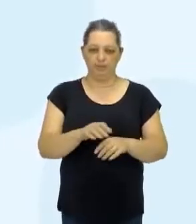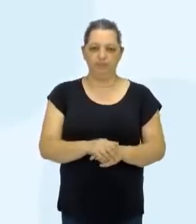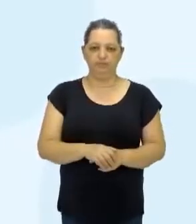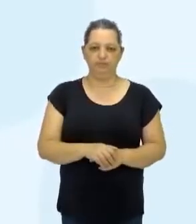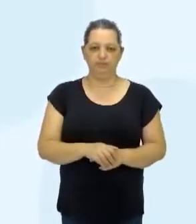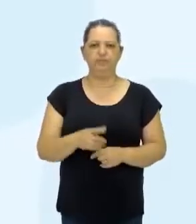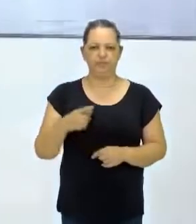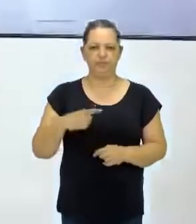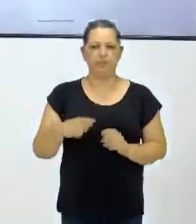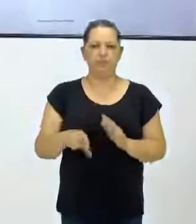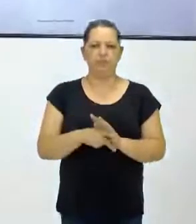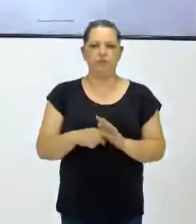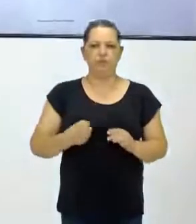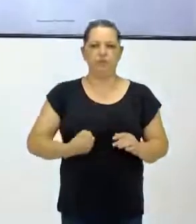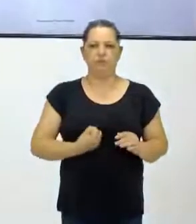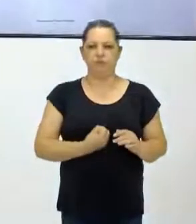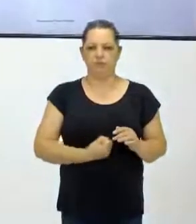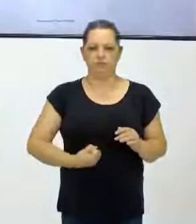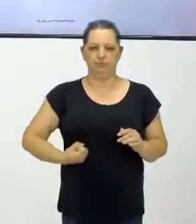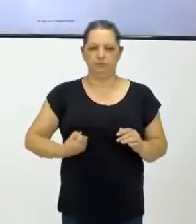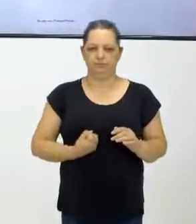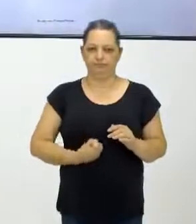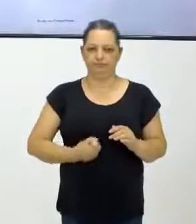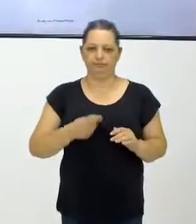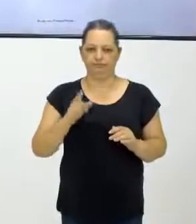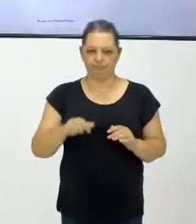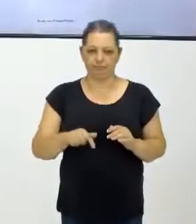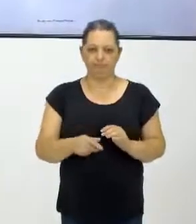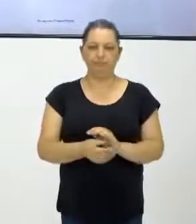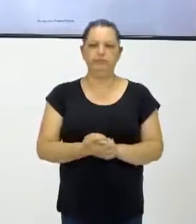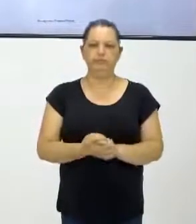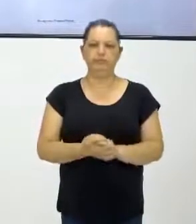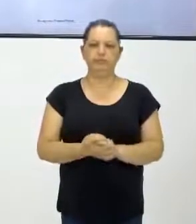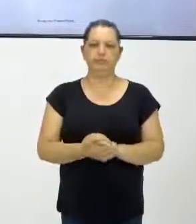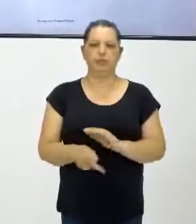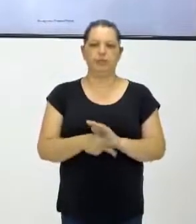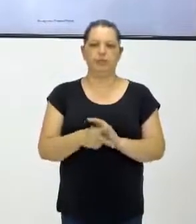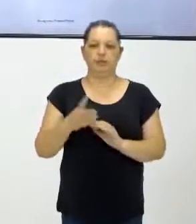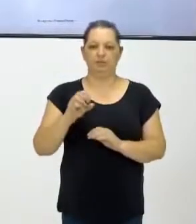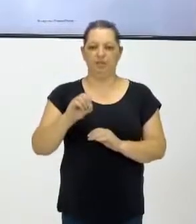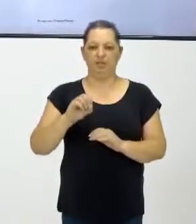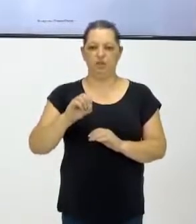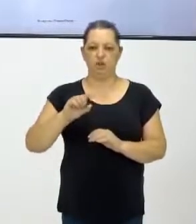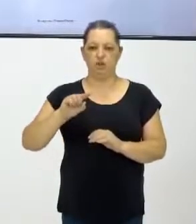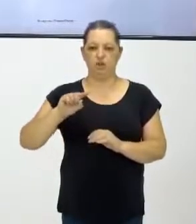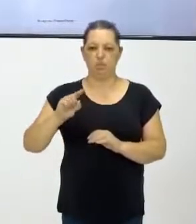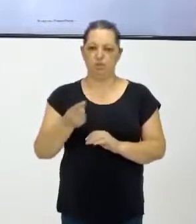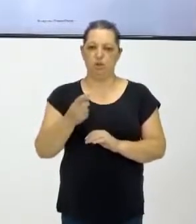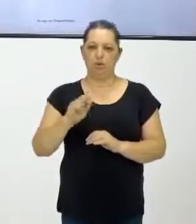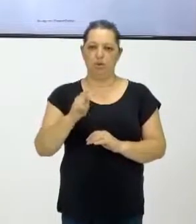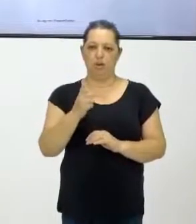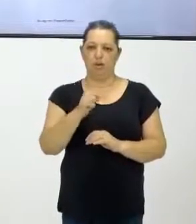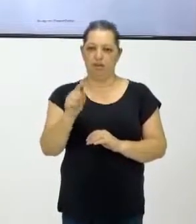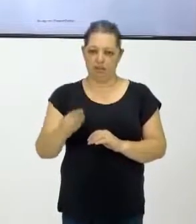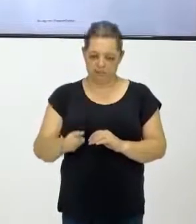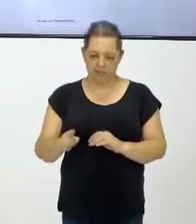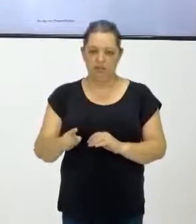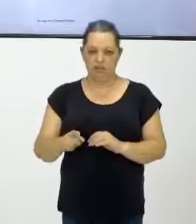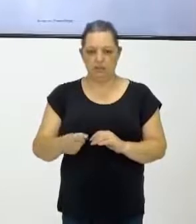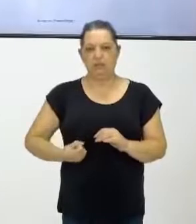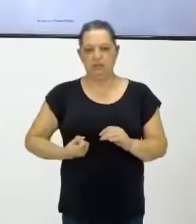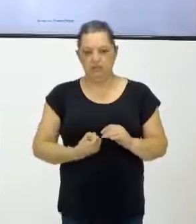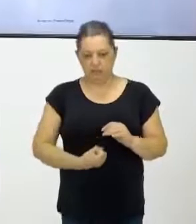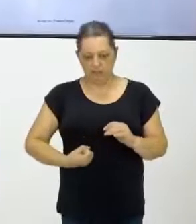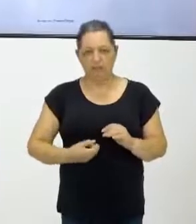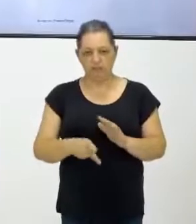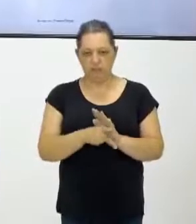Não tem ultrassom, né? Quando fala de ultrassom, são sons aí acima dos 20 mil Hz, tá? Tanto nos ultrassons, né? E